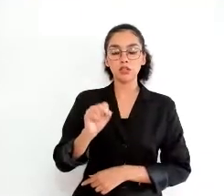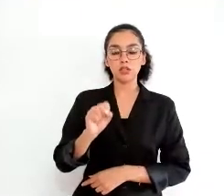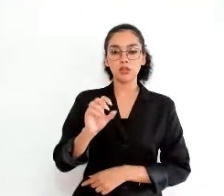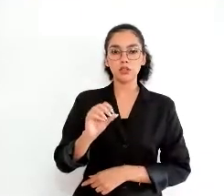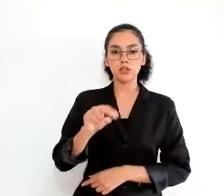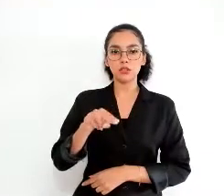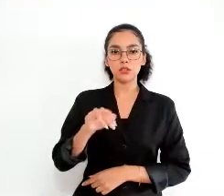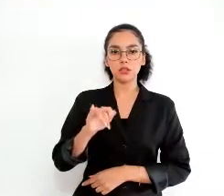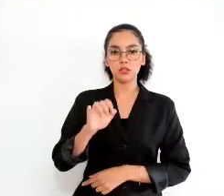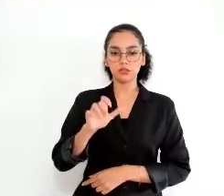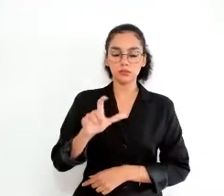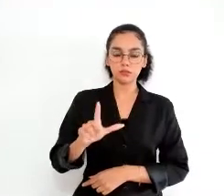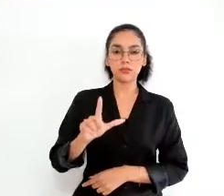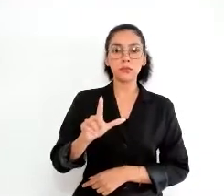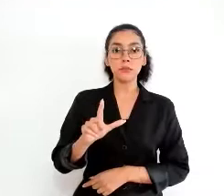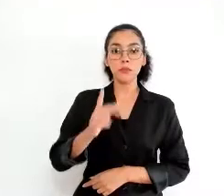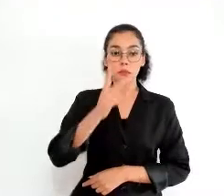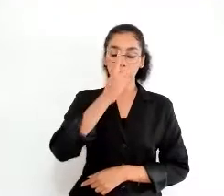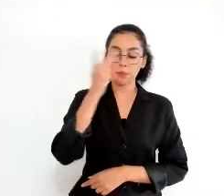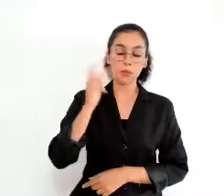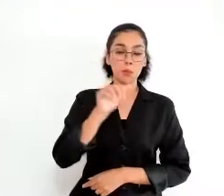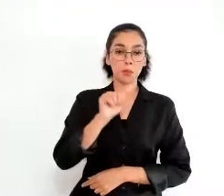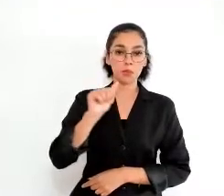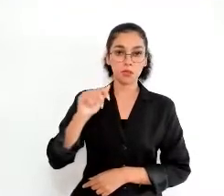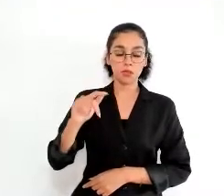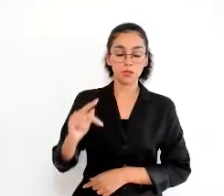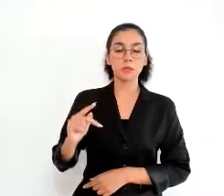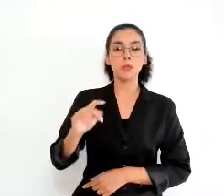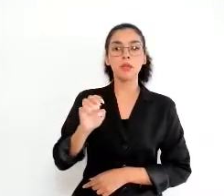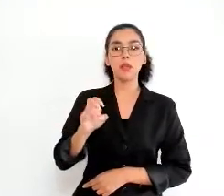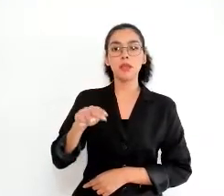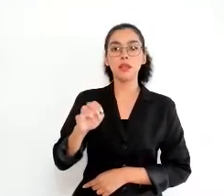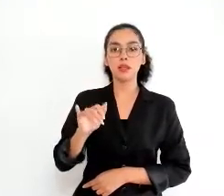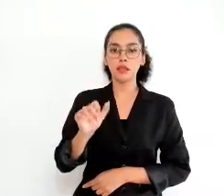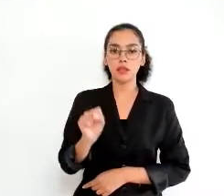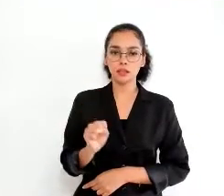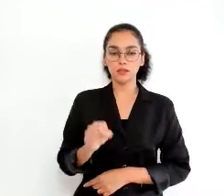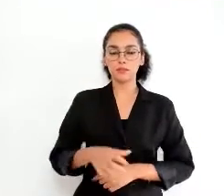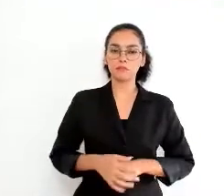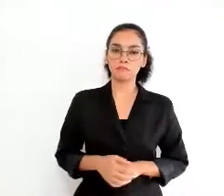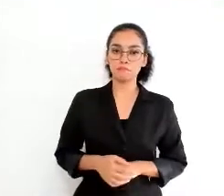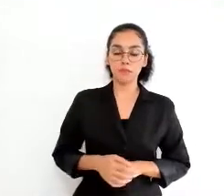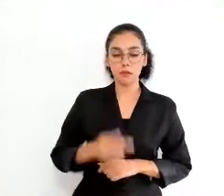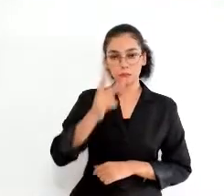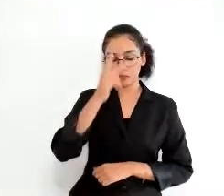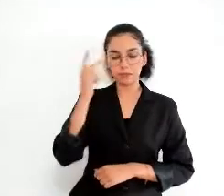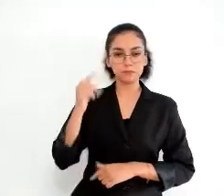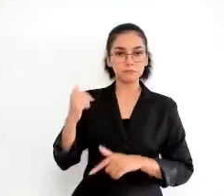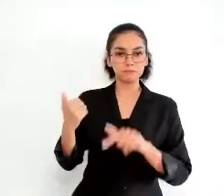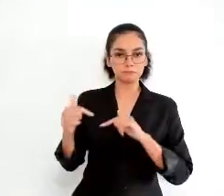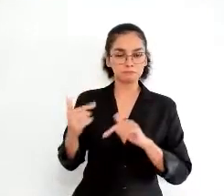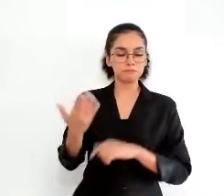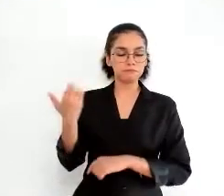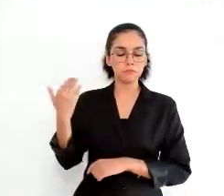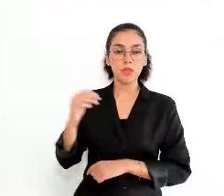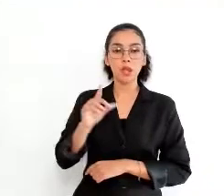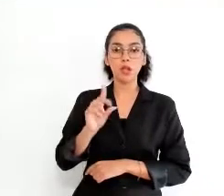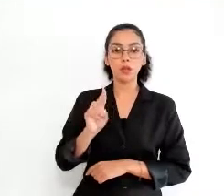magistrado aposentado Enéas Olímpio Maia, servidor aposentado Duarte Barbosa Cunha,